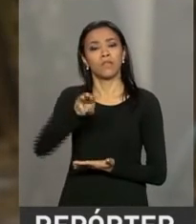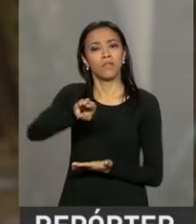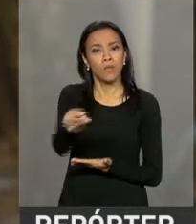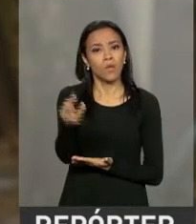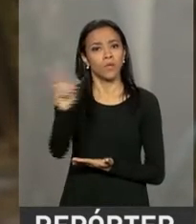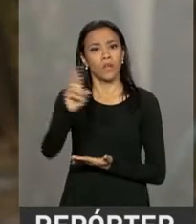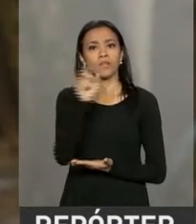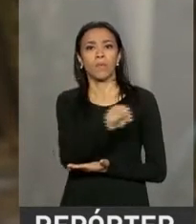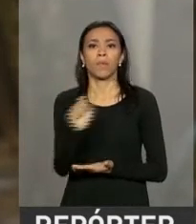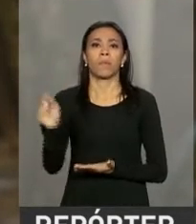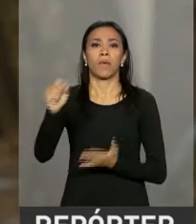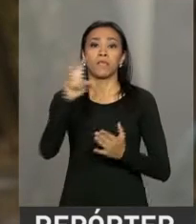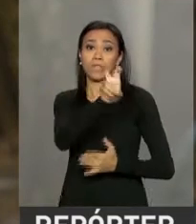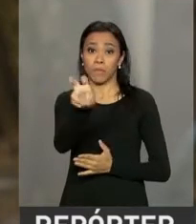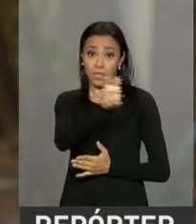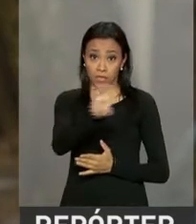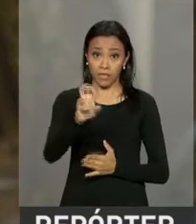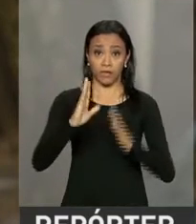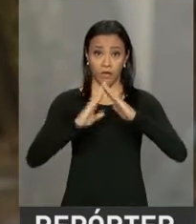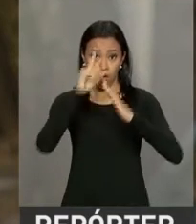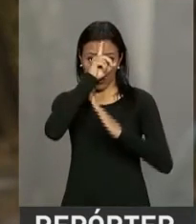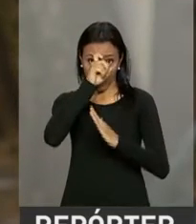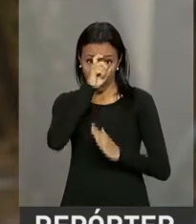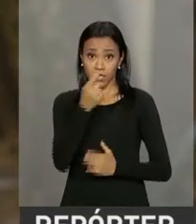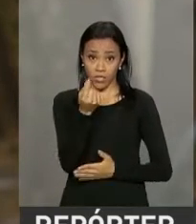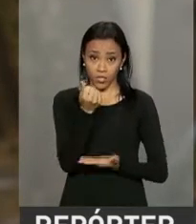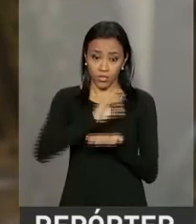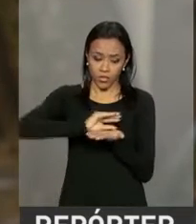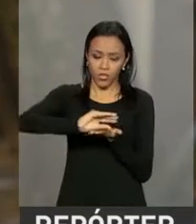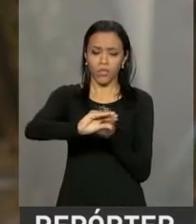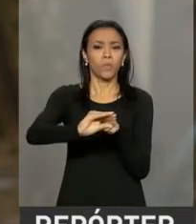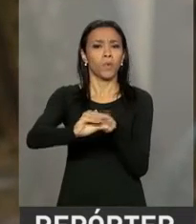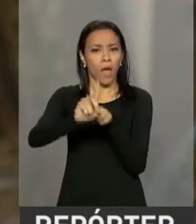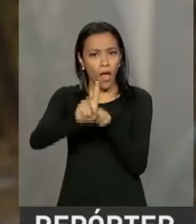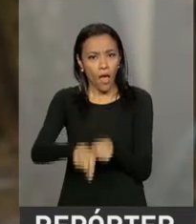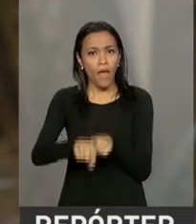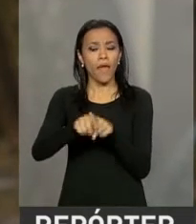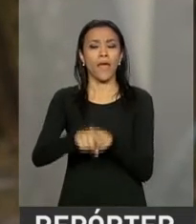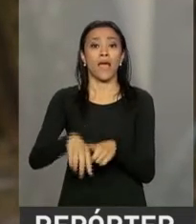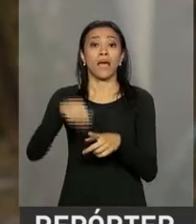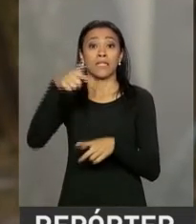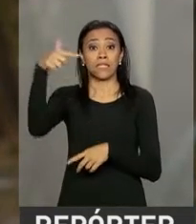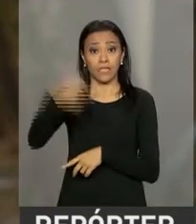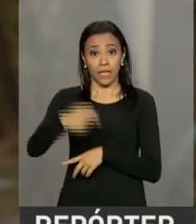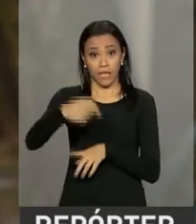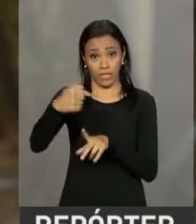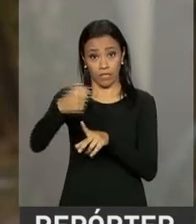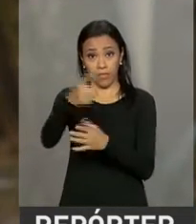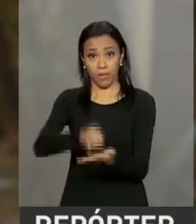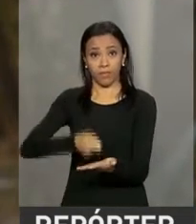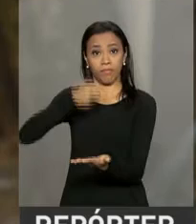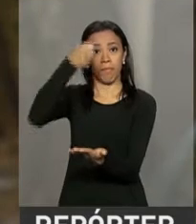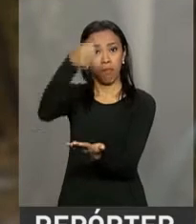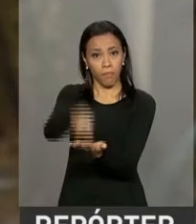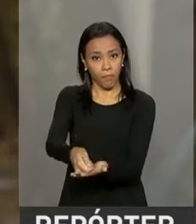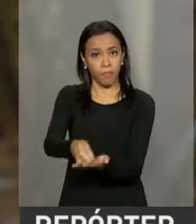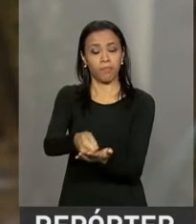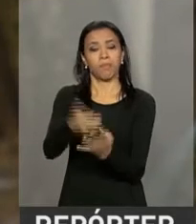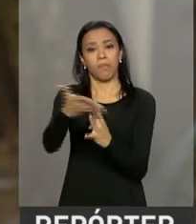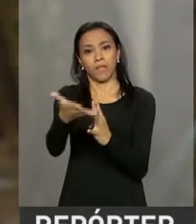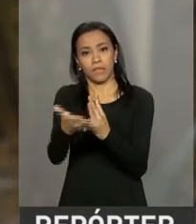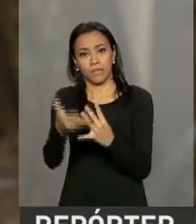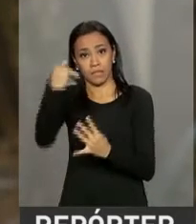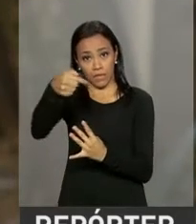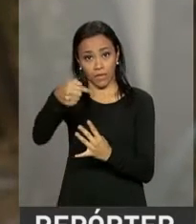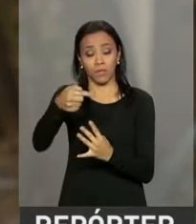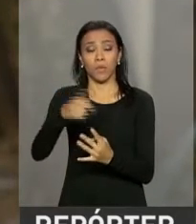55 hospitais os valores repassados correspondem a sétima parcela de pagamento do ano os recursos já somam